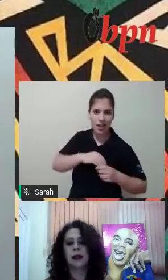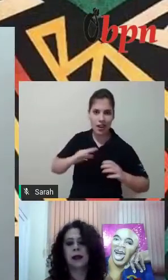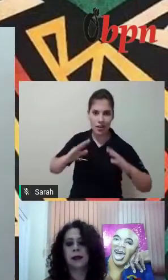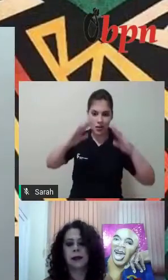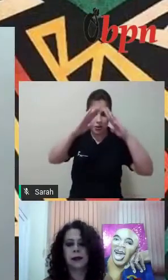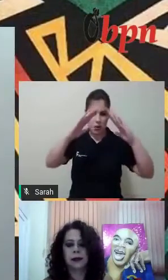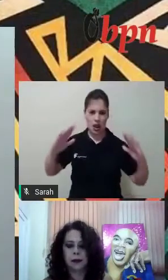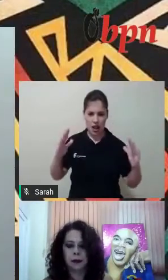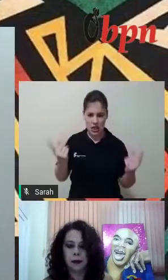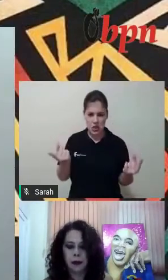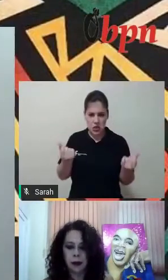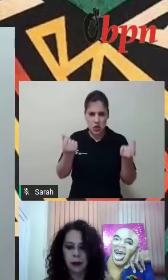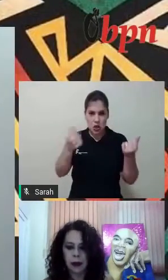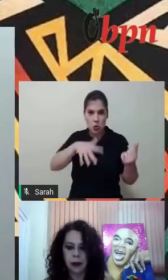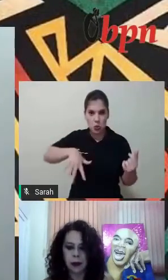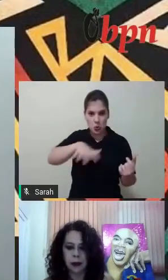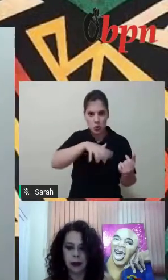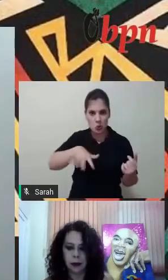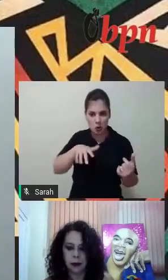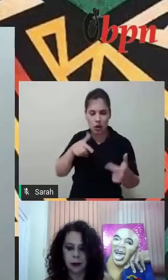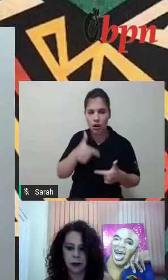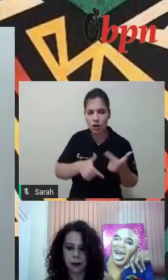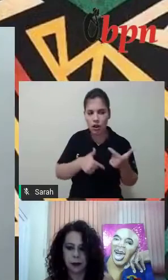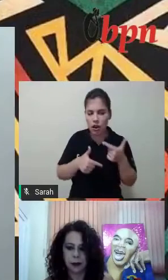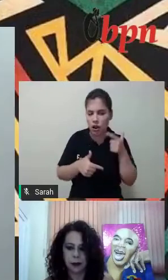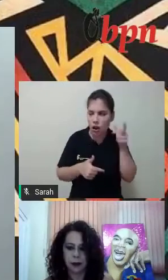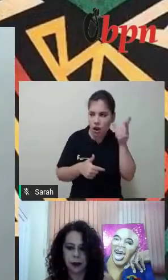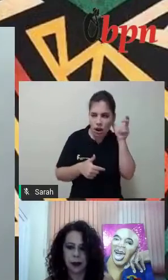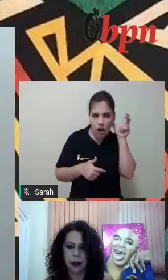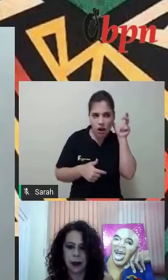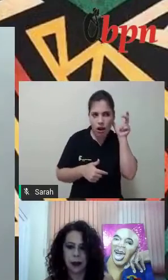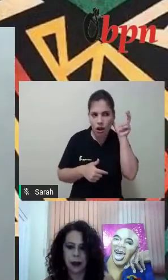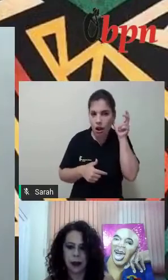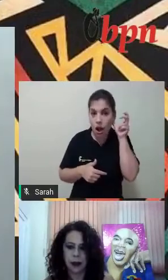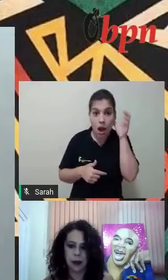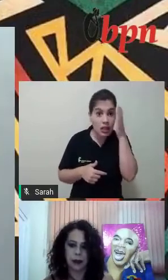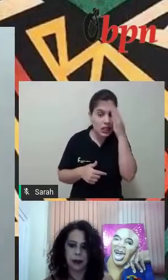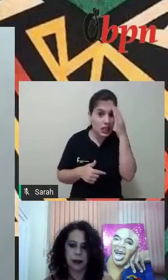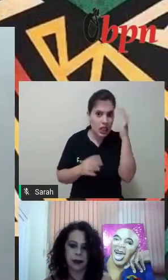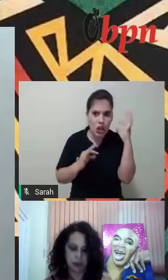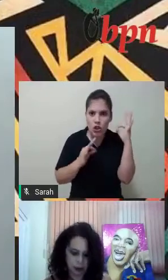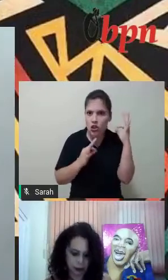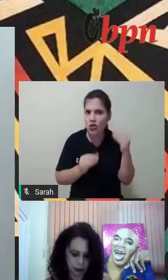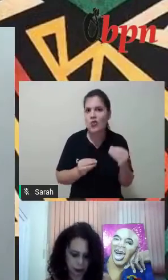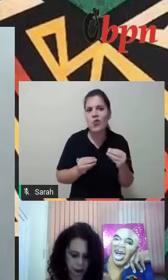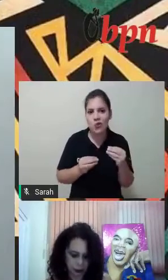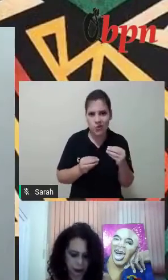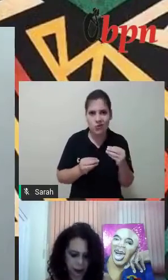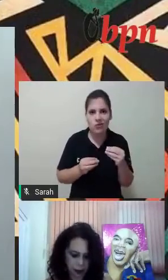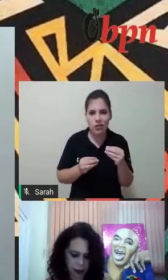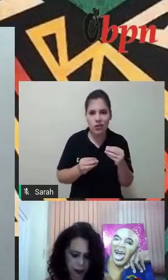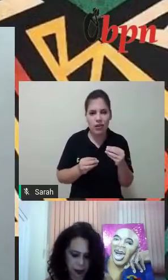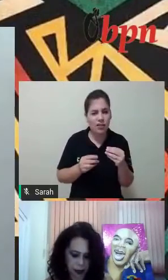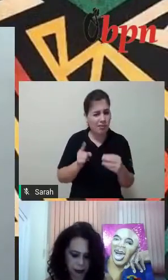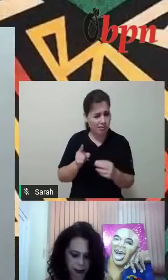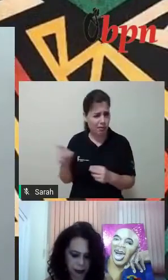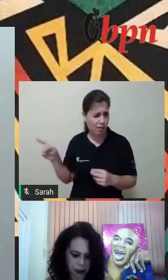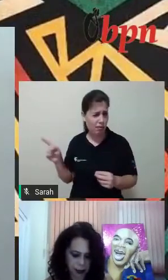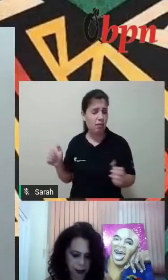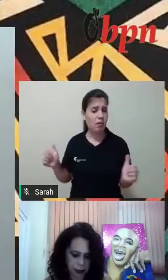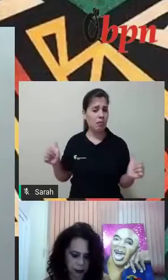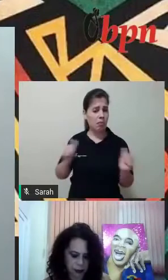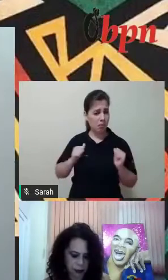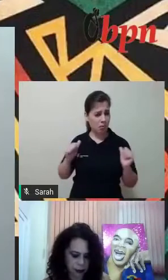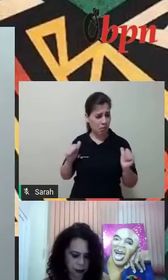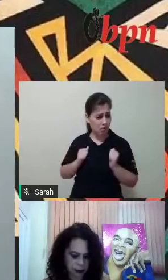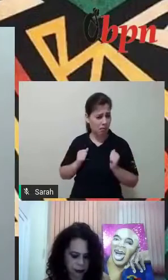Então, nós podíamos muito bem imaginar e até crer que eles não eram tão passivos assim, que poderia